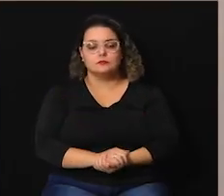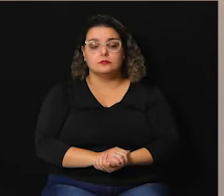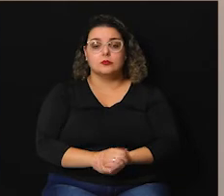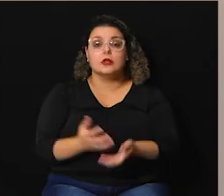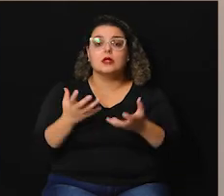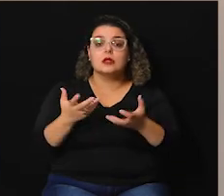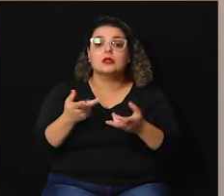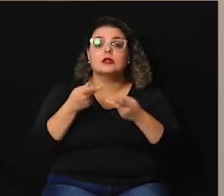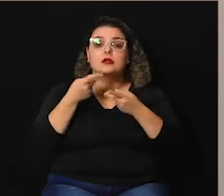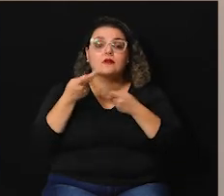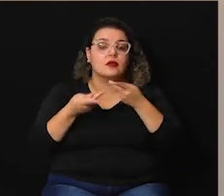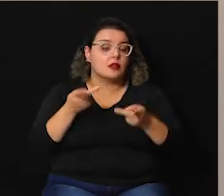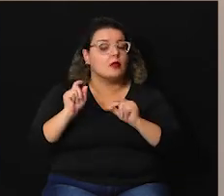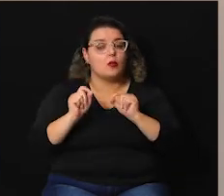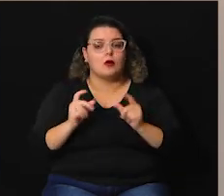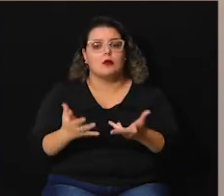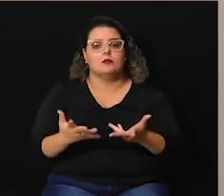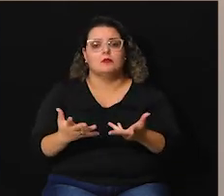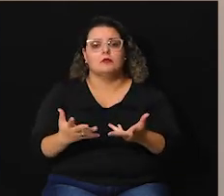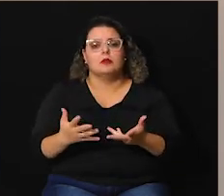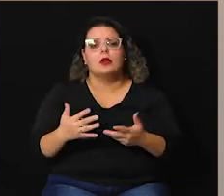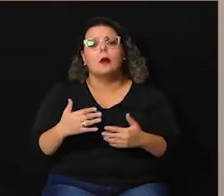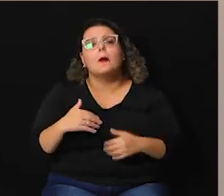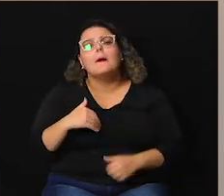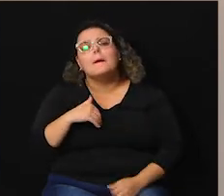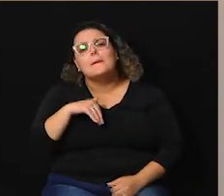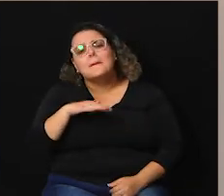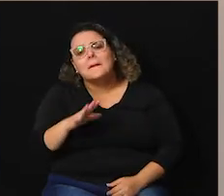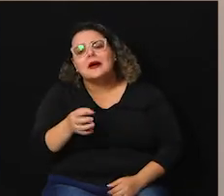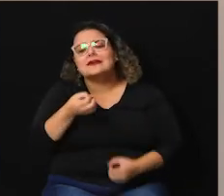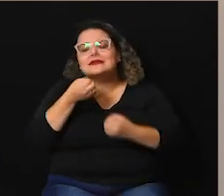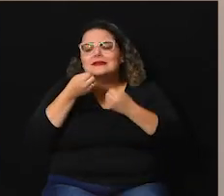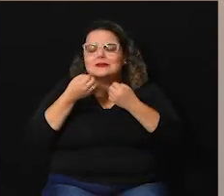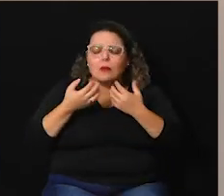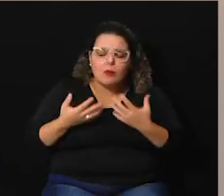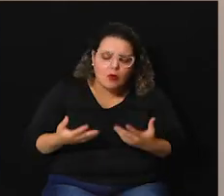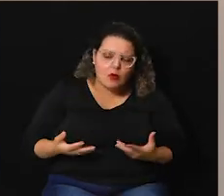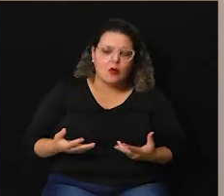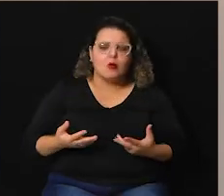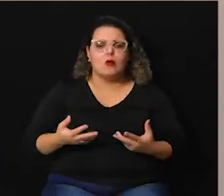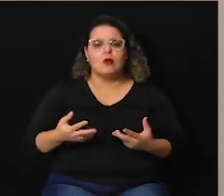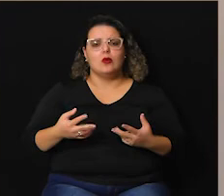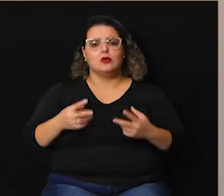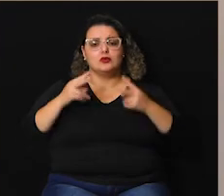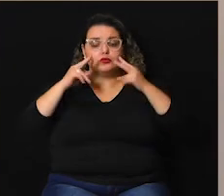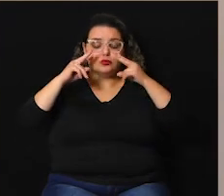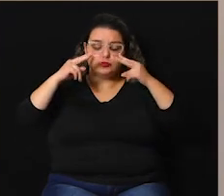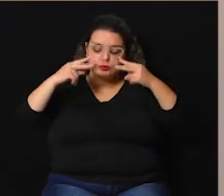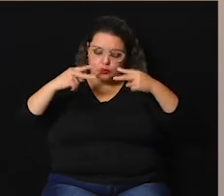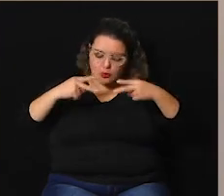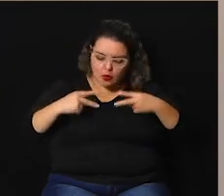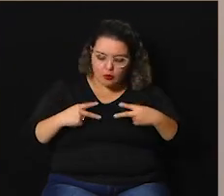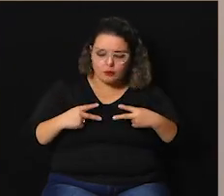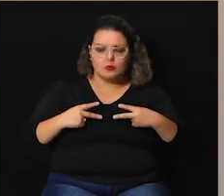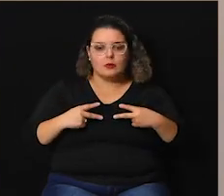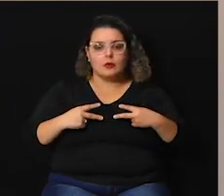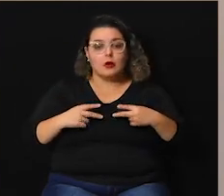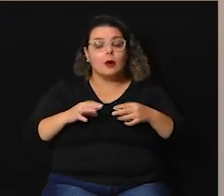eu gostaria de dizer o seguinte: sejam mais generosos com o olhar sobre si